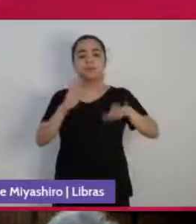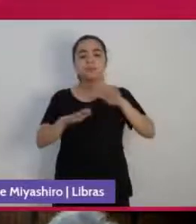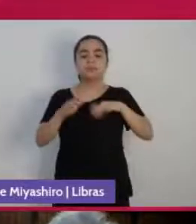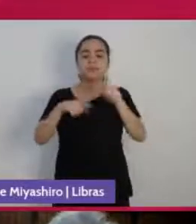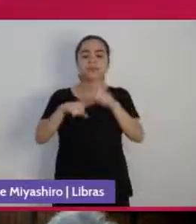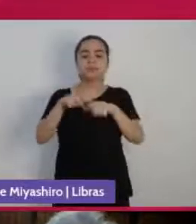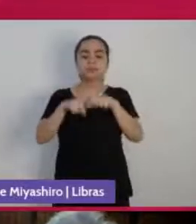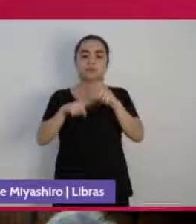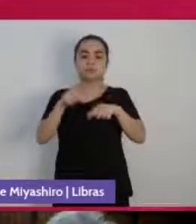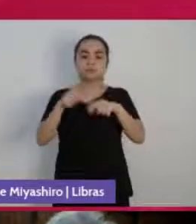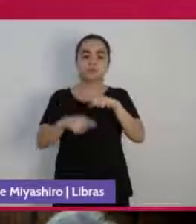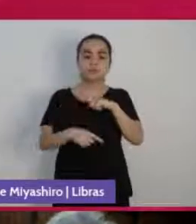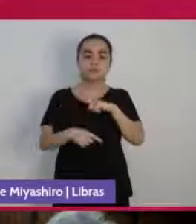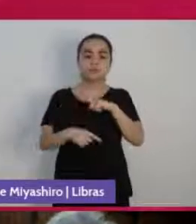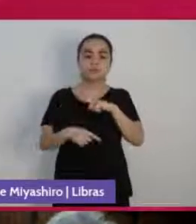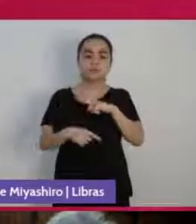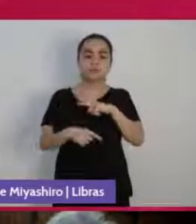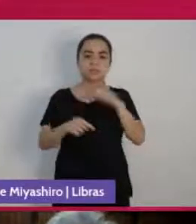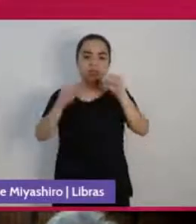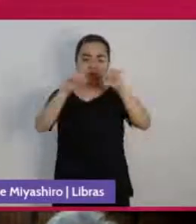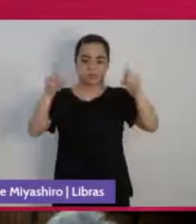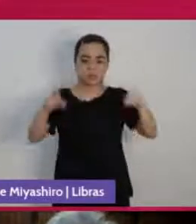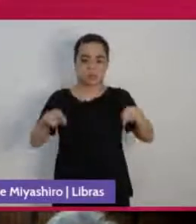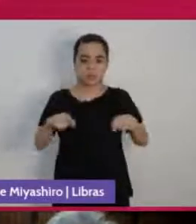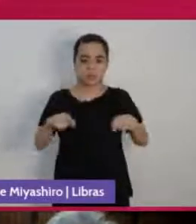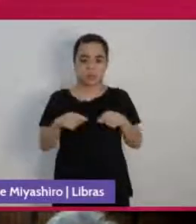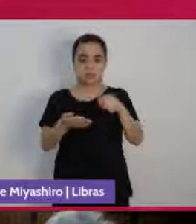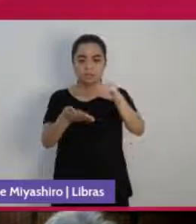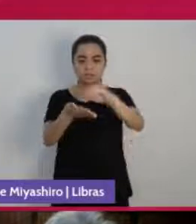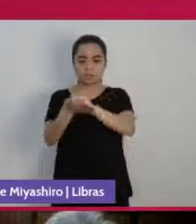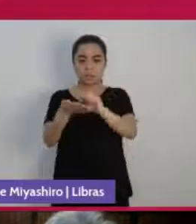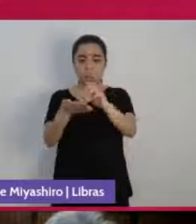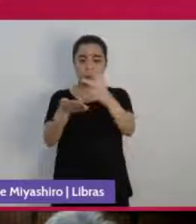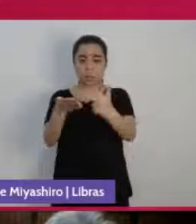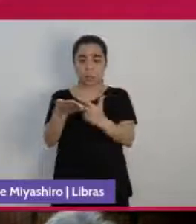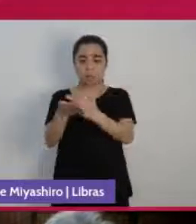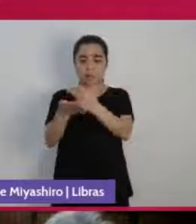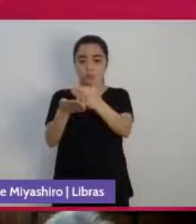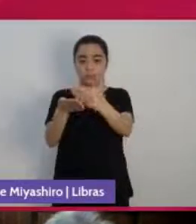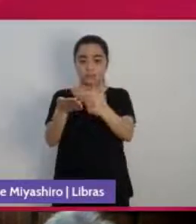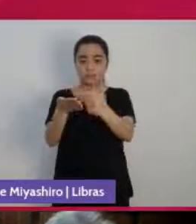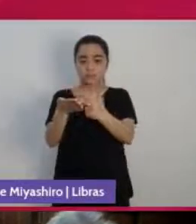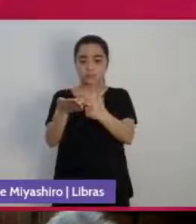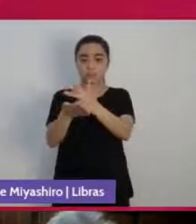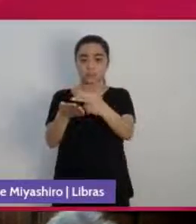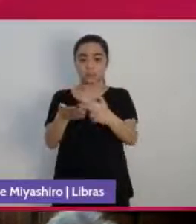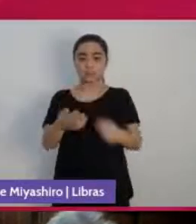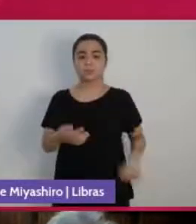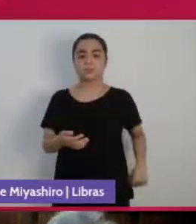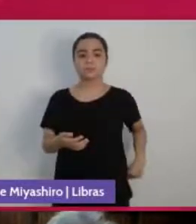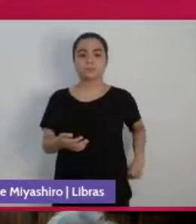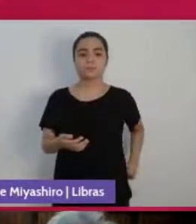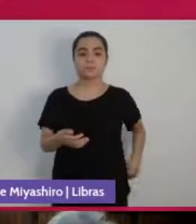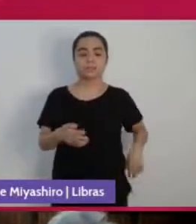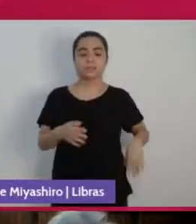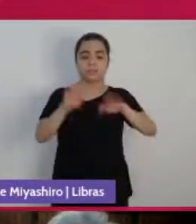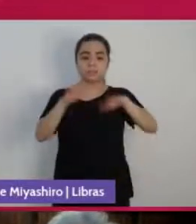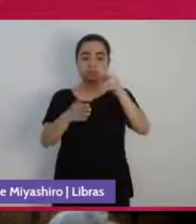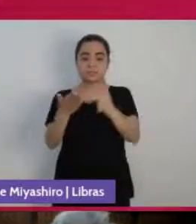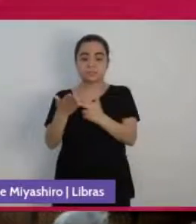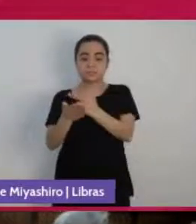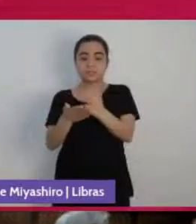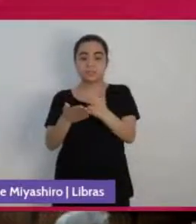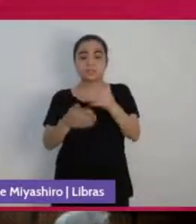têm no acrílico de compressão o desenho das meia-luas, então eu vou posicionar de acordo com a